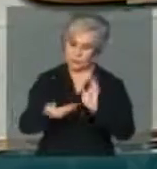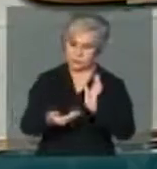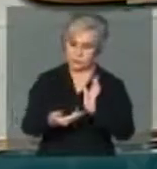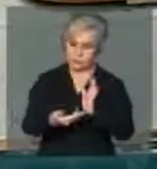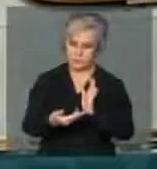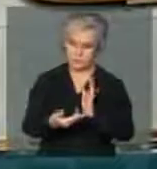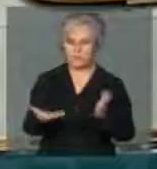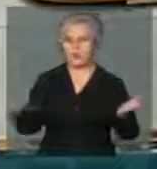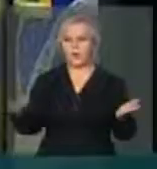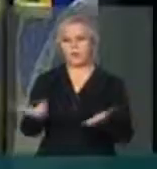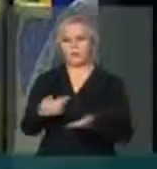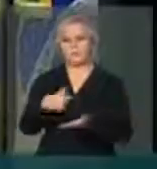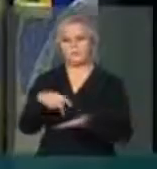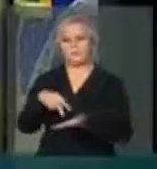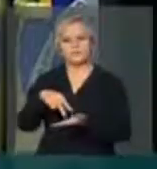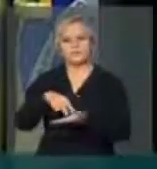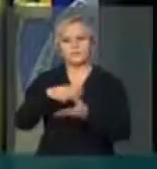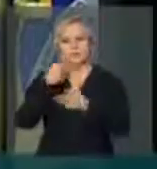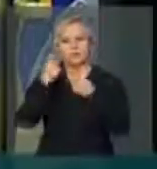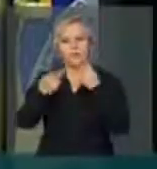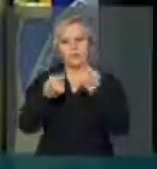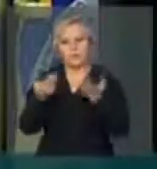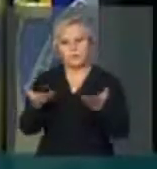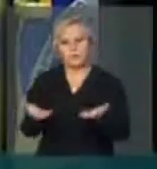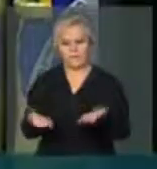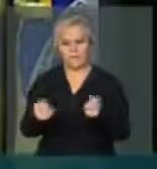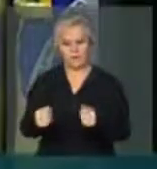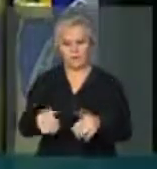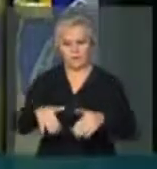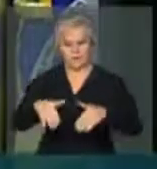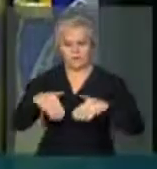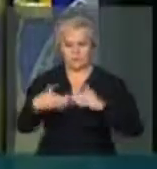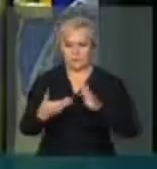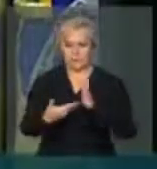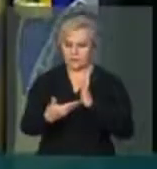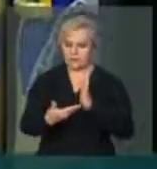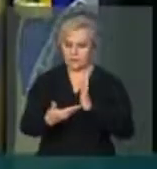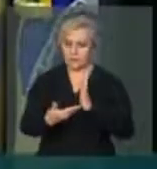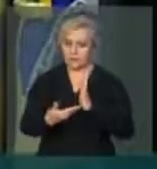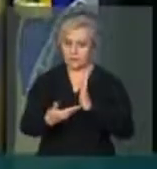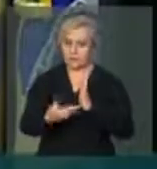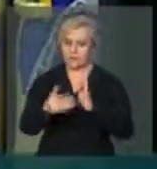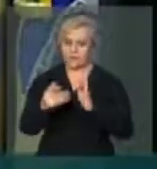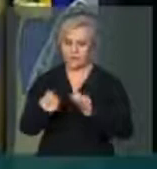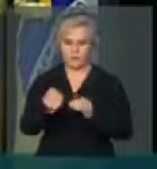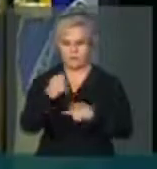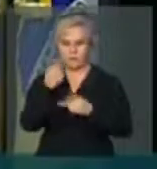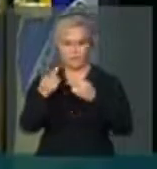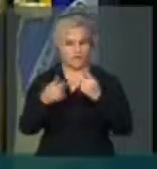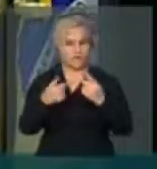a esta tribuna neste momento é deixar o meu registro de repúdio,